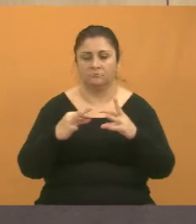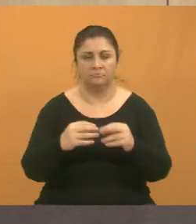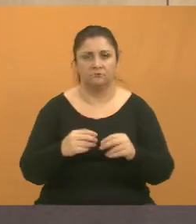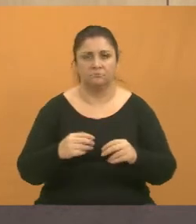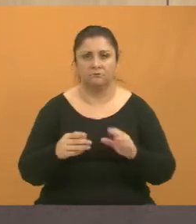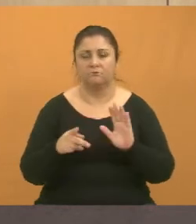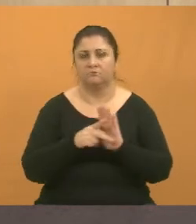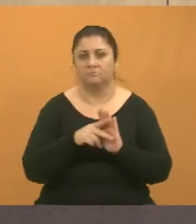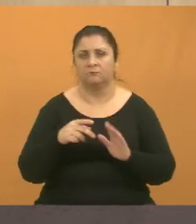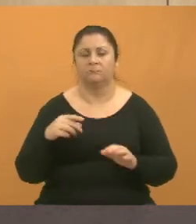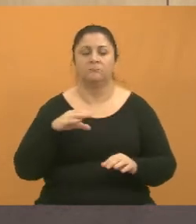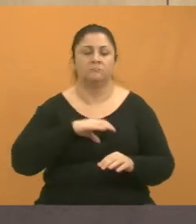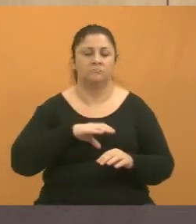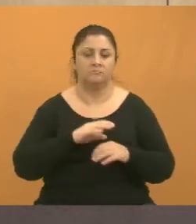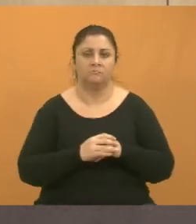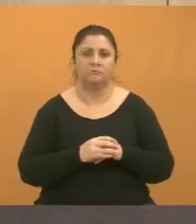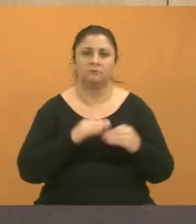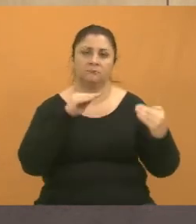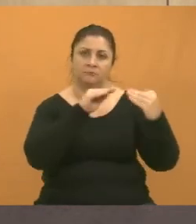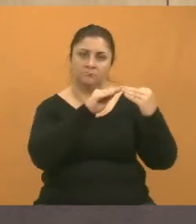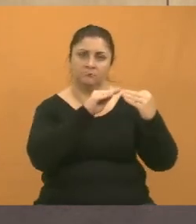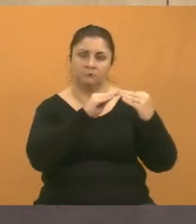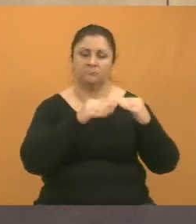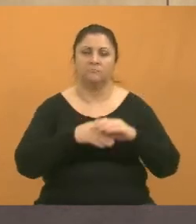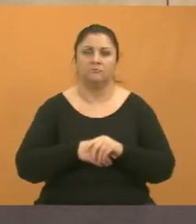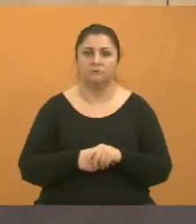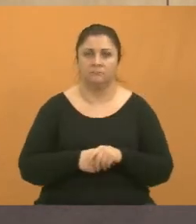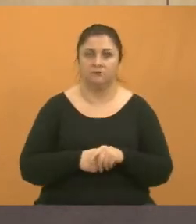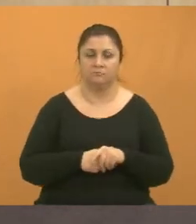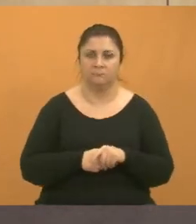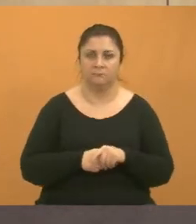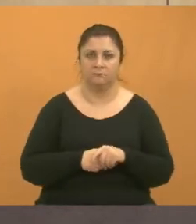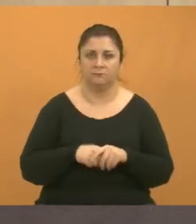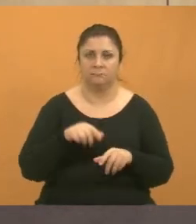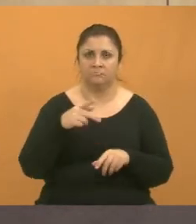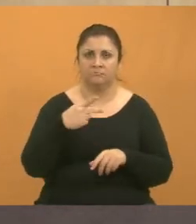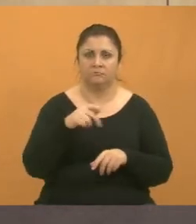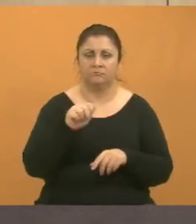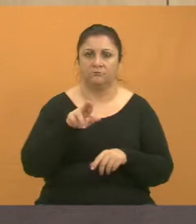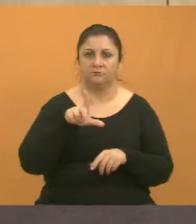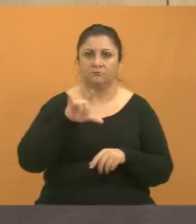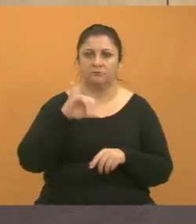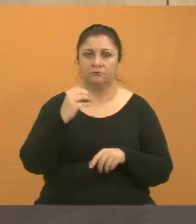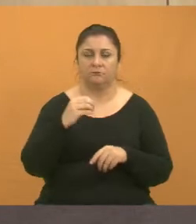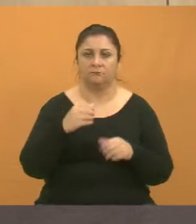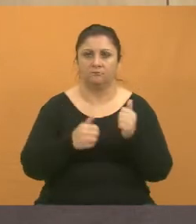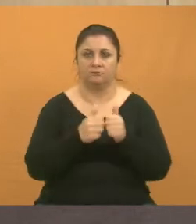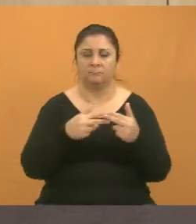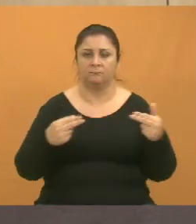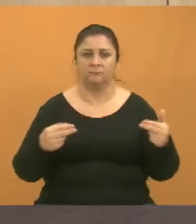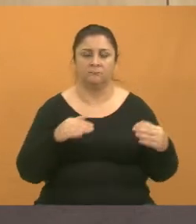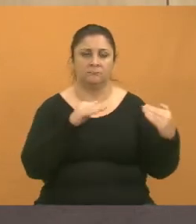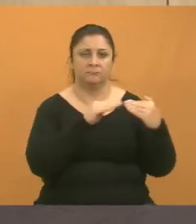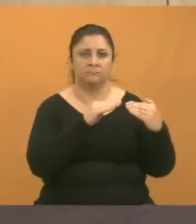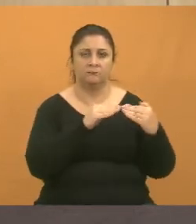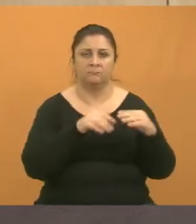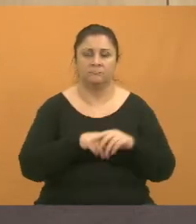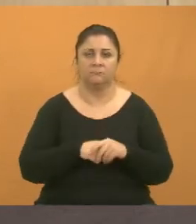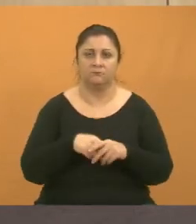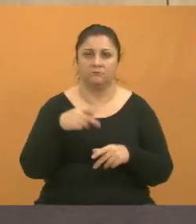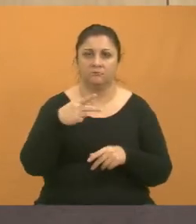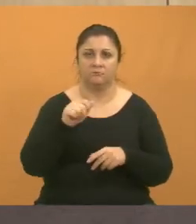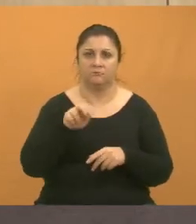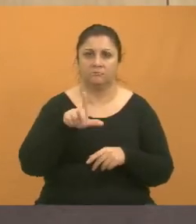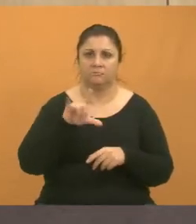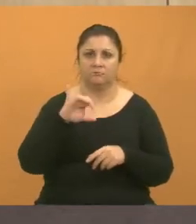tem vulnerabilidade, como a causa animal. Favorável. Como vota o vereador Paulinho do Esporte? Favorável. Como vota o vereador